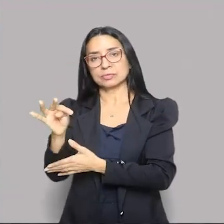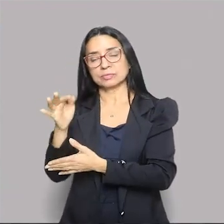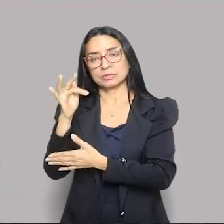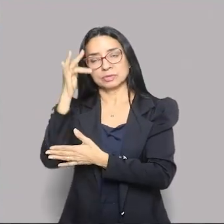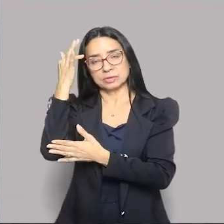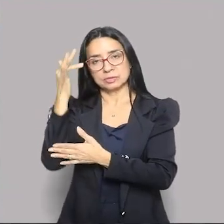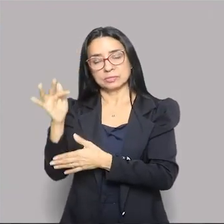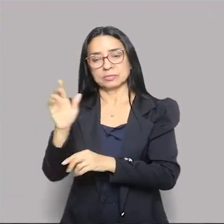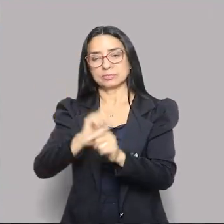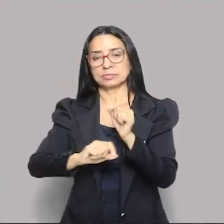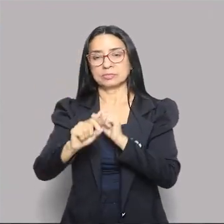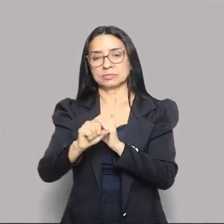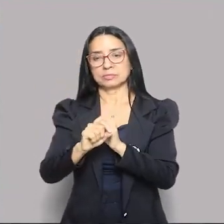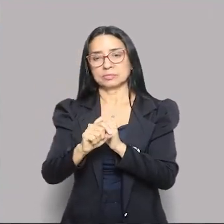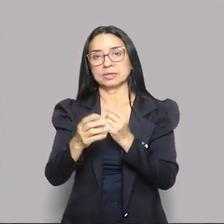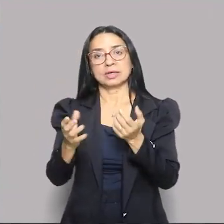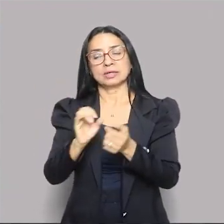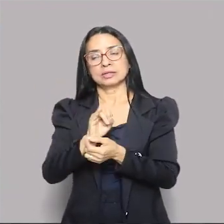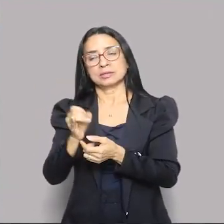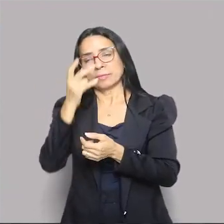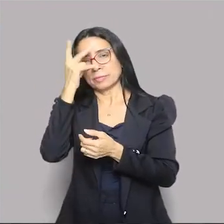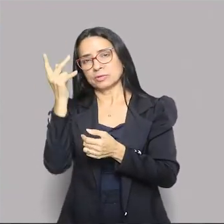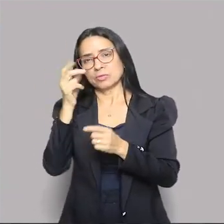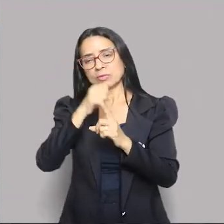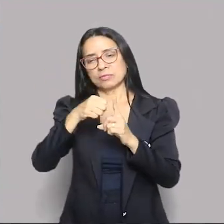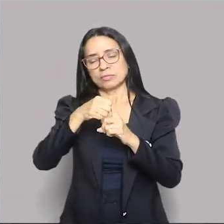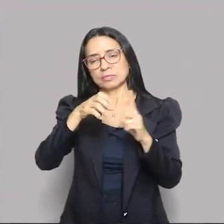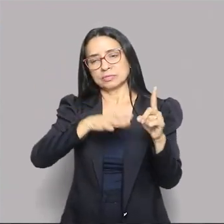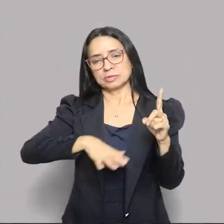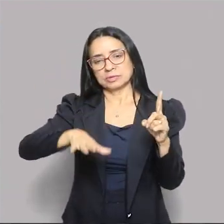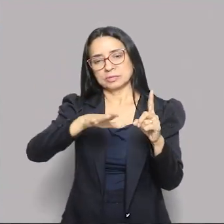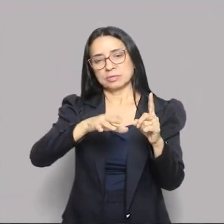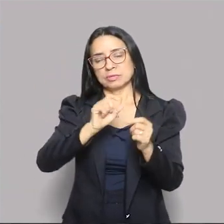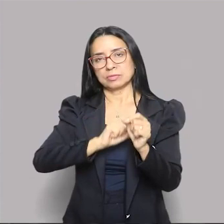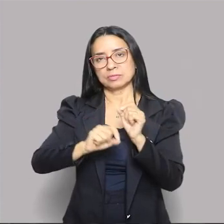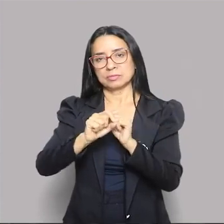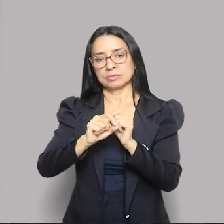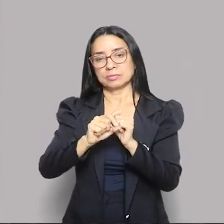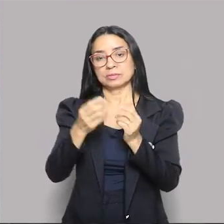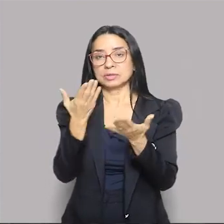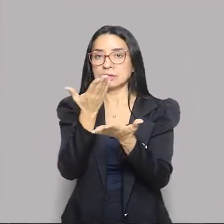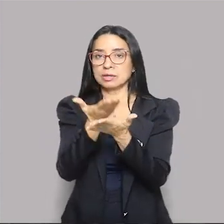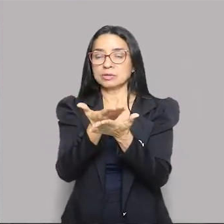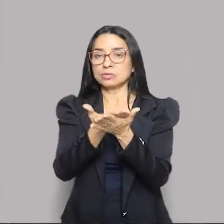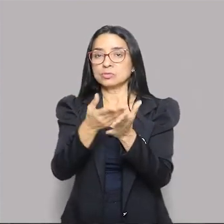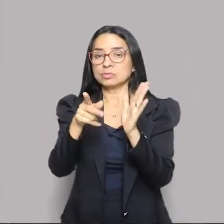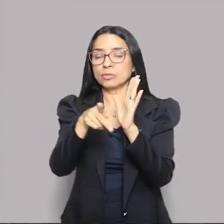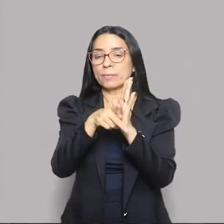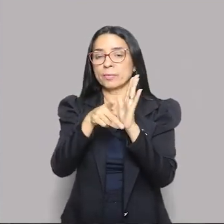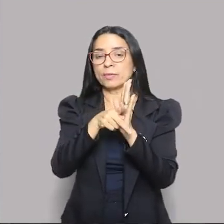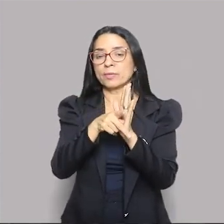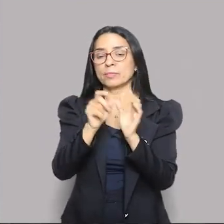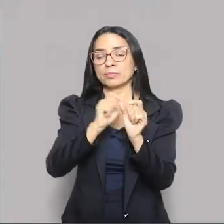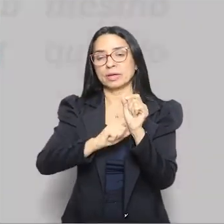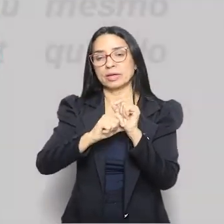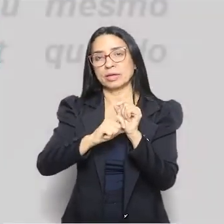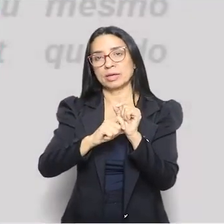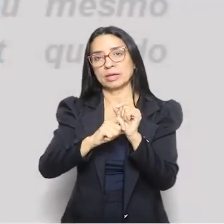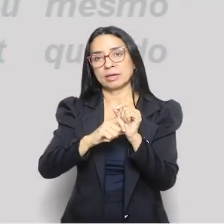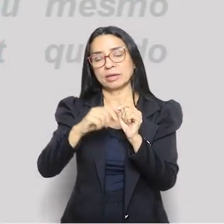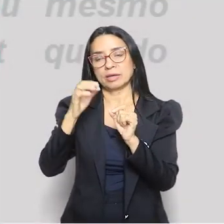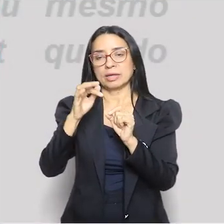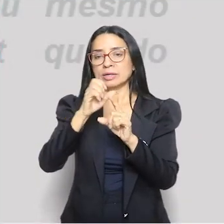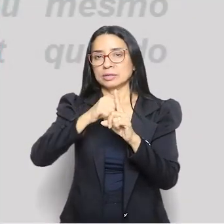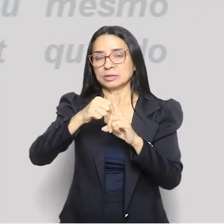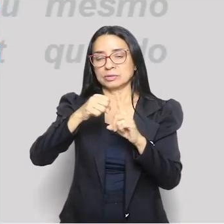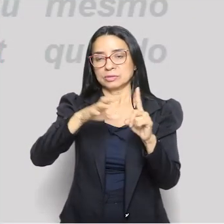sociólogo, em seus estudos sociológicos. Se ela for um antropólogo, em seus estudos antropológicos. Porque às vezes você não